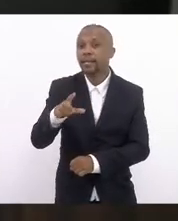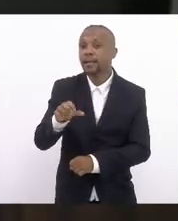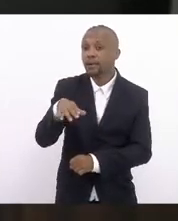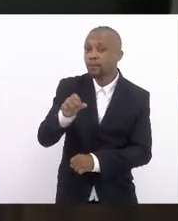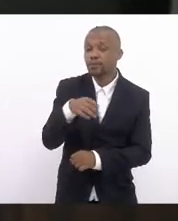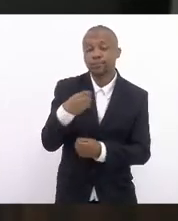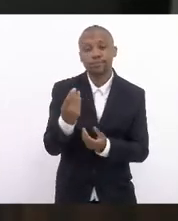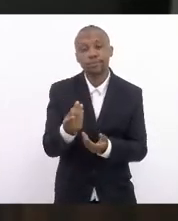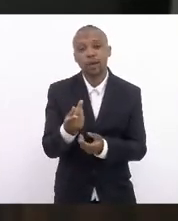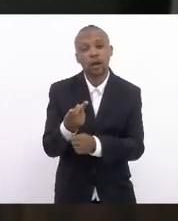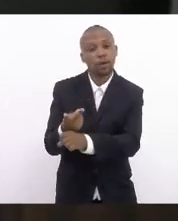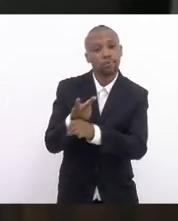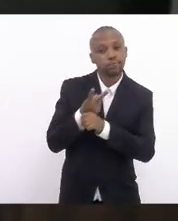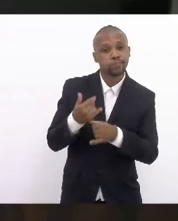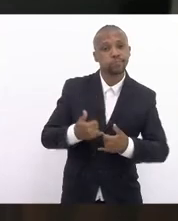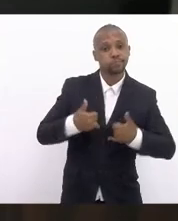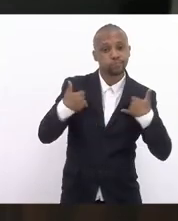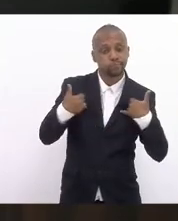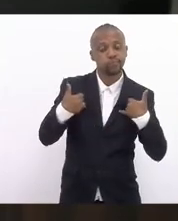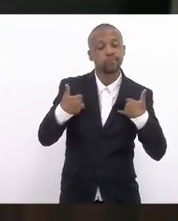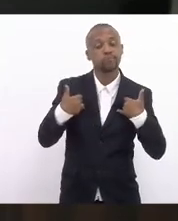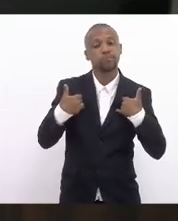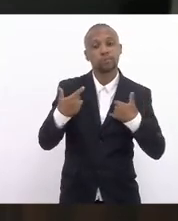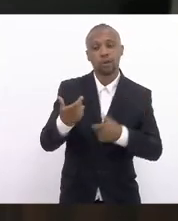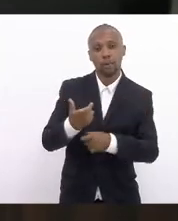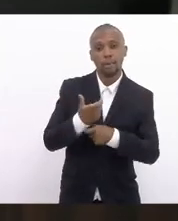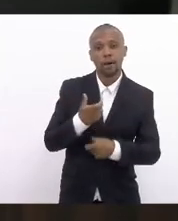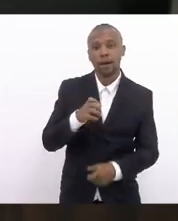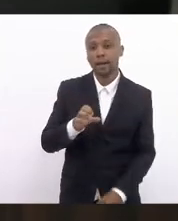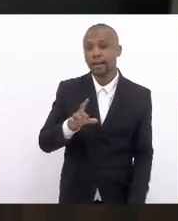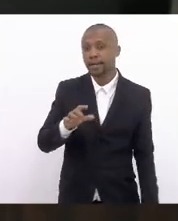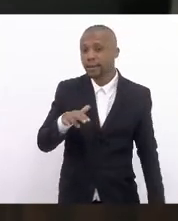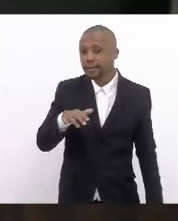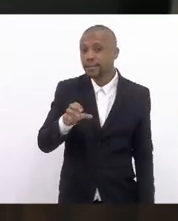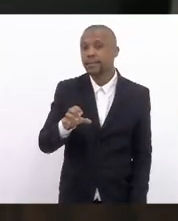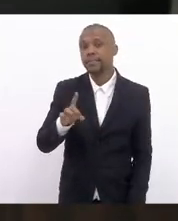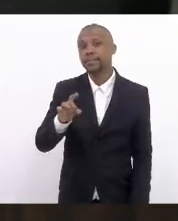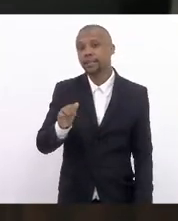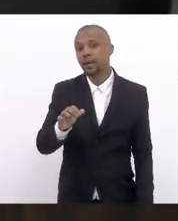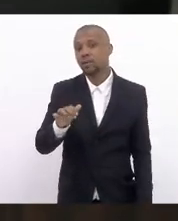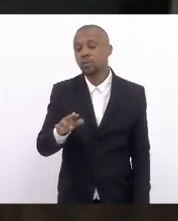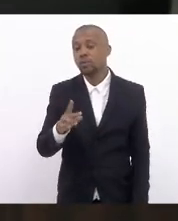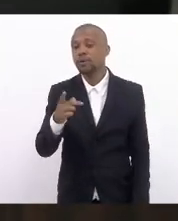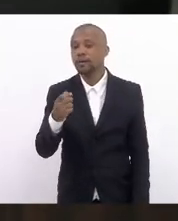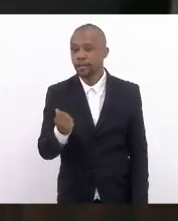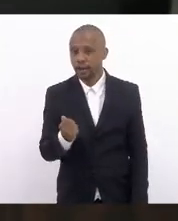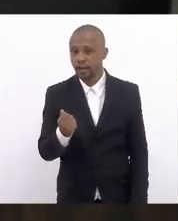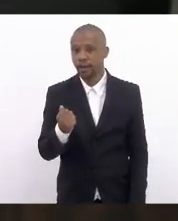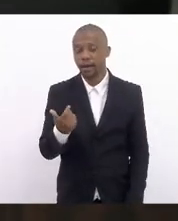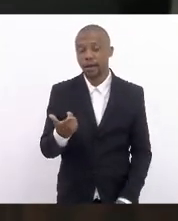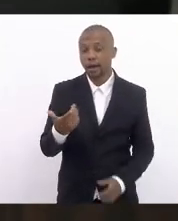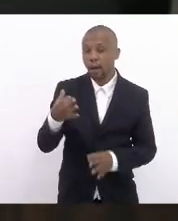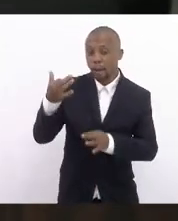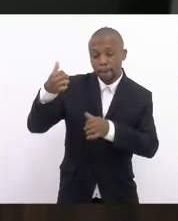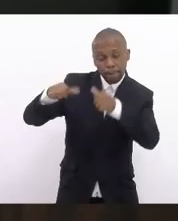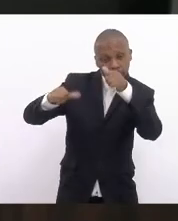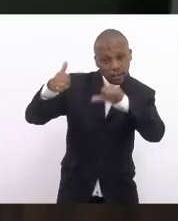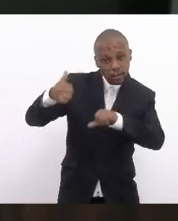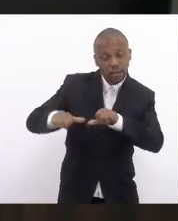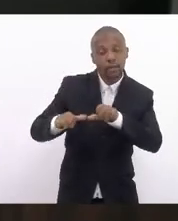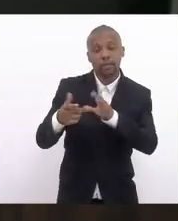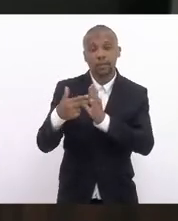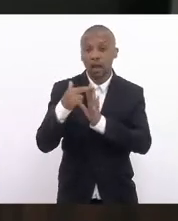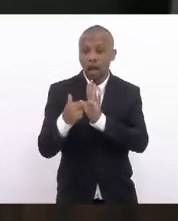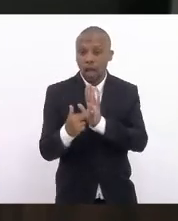título de benemérito do Estado do Rio de Janeiro pós-mortem a Eliane Souza da Cunha, Eliane Leôncio, falecida da Comissão de Normas Internas e Proporções